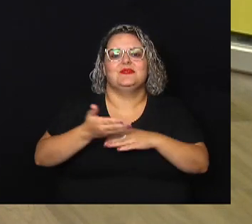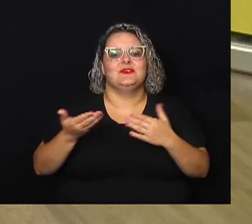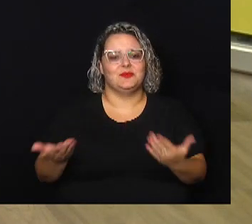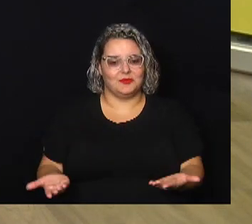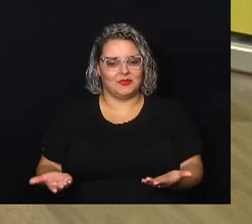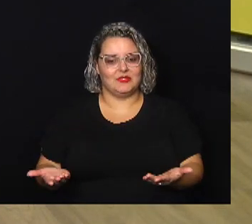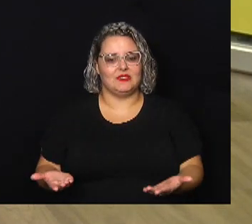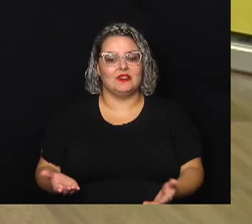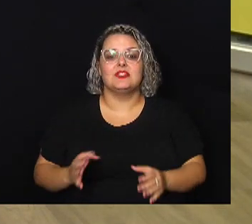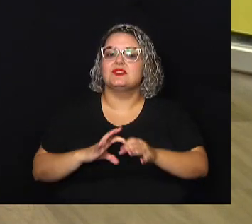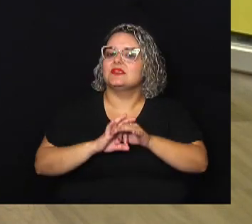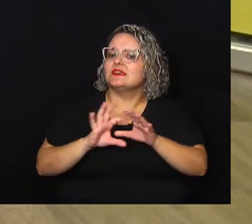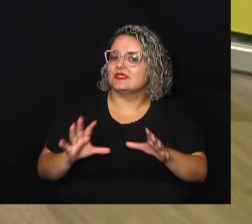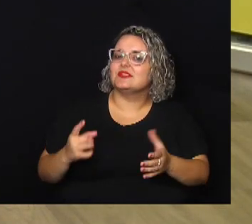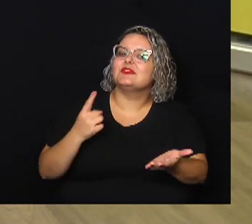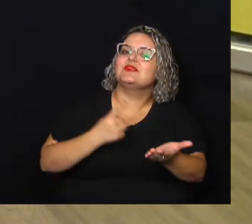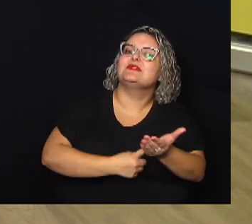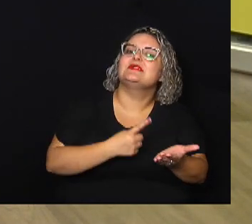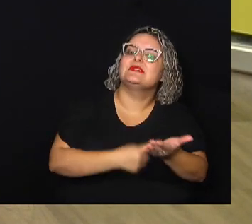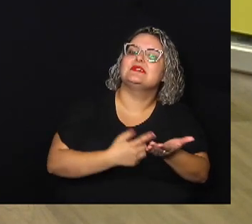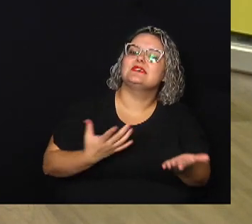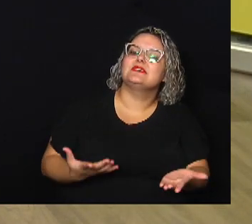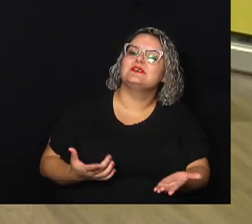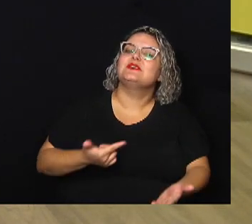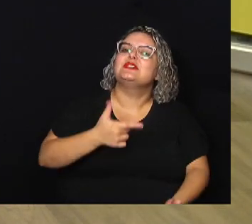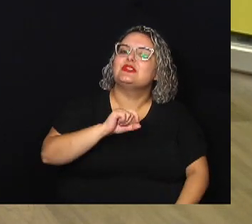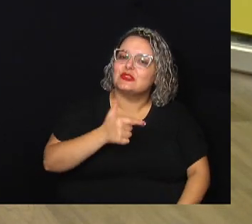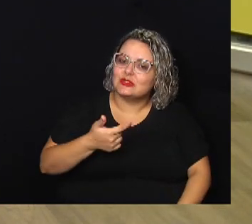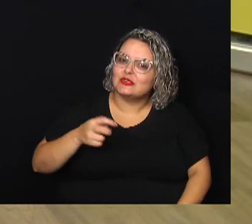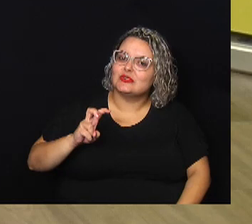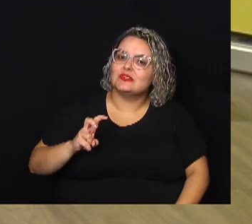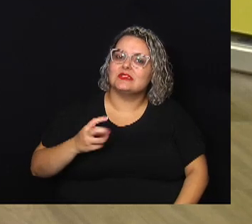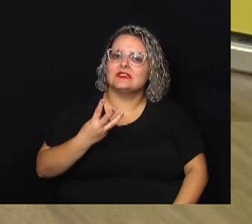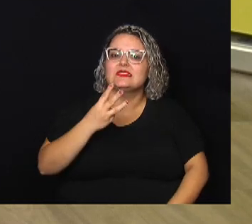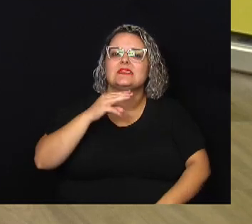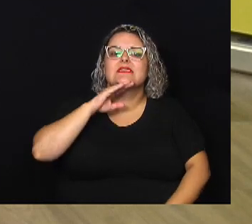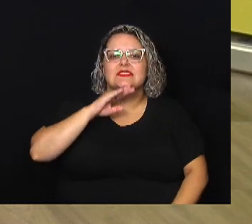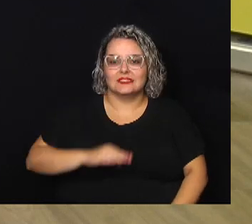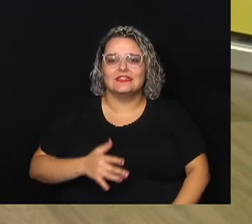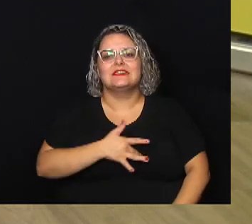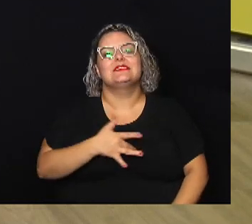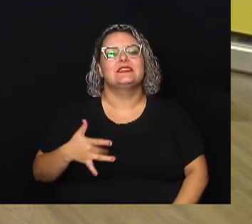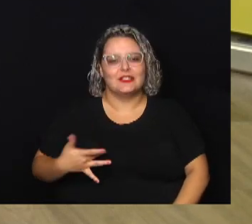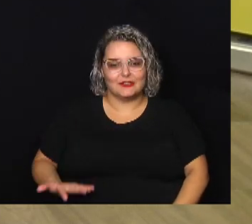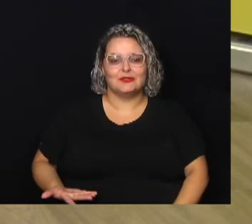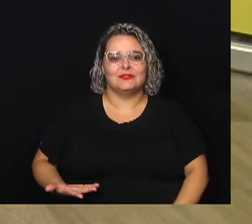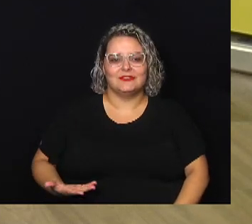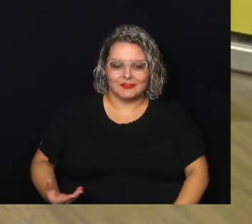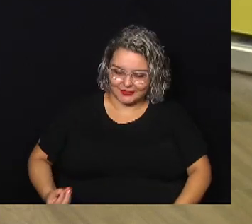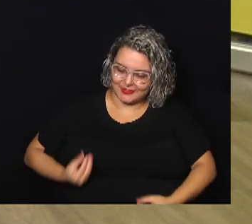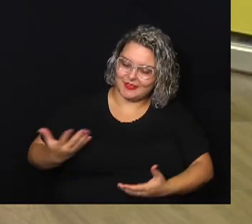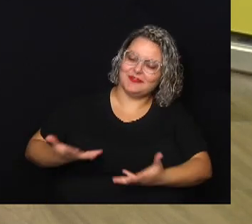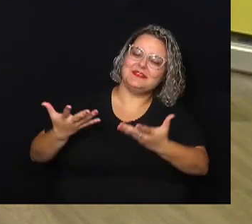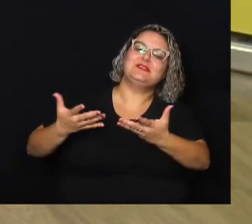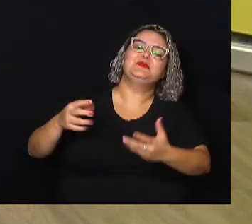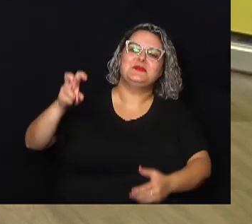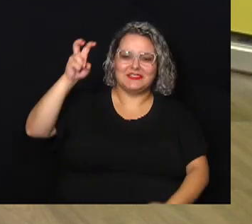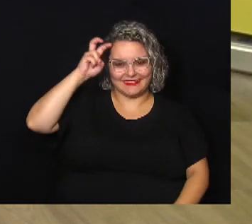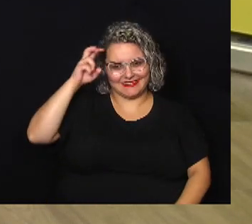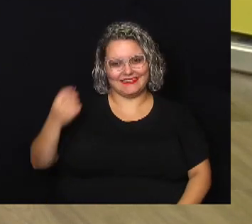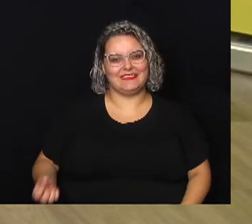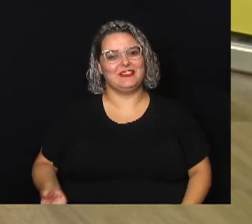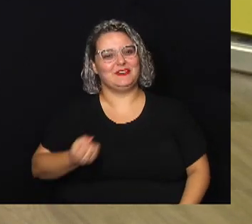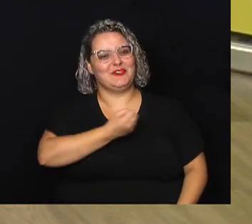e já vou deixar na nossa agenda aqui em 2025, às 3 horas da tarde, Saúde é Vida. Numa quinta-feira a gente vai combinar, hein, para trazer